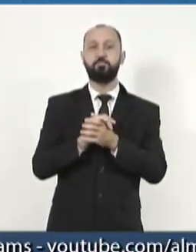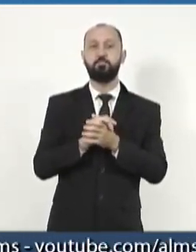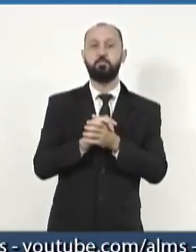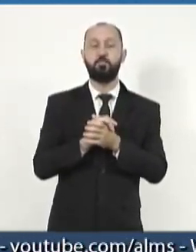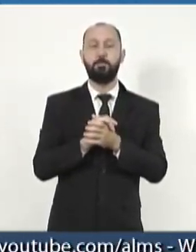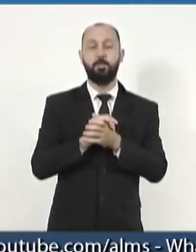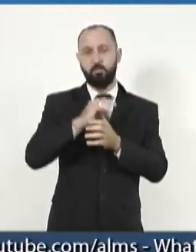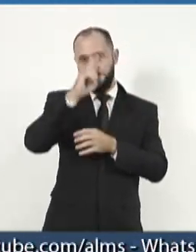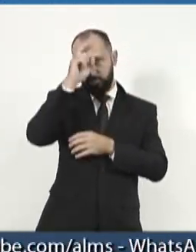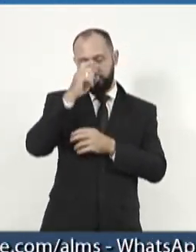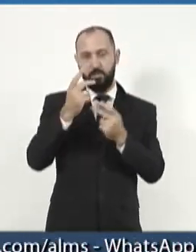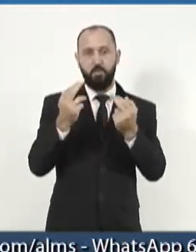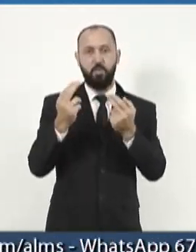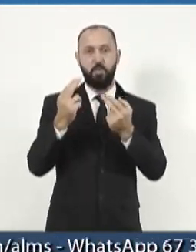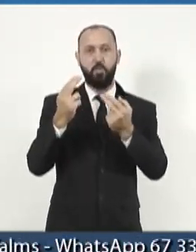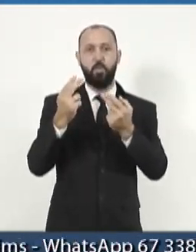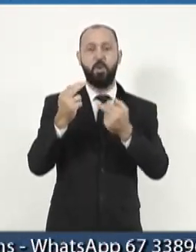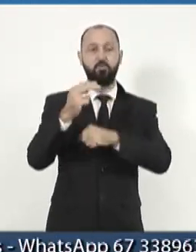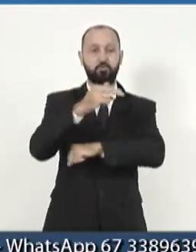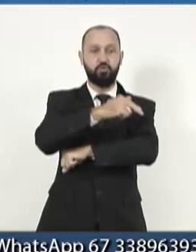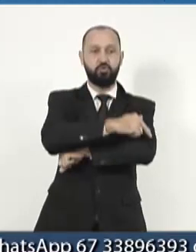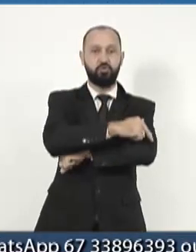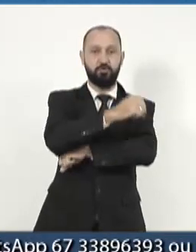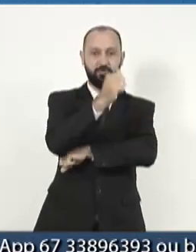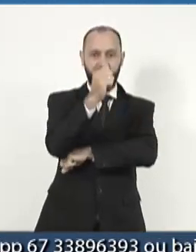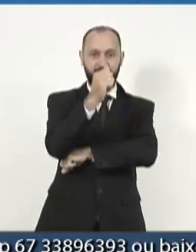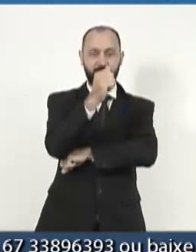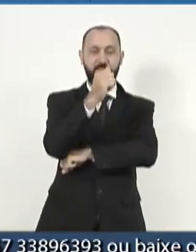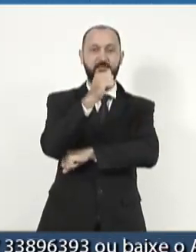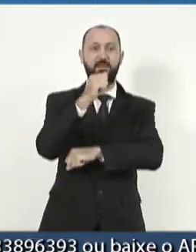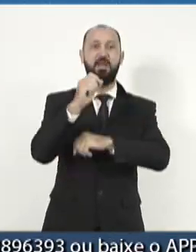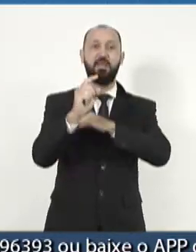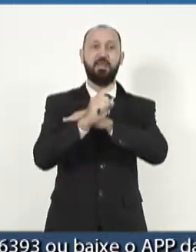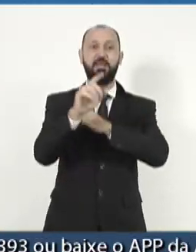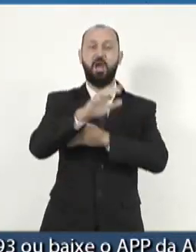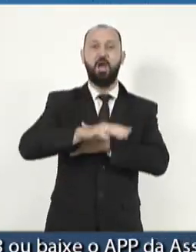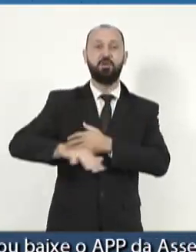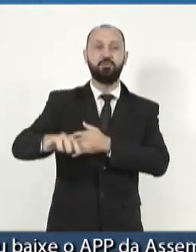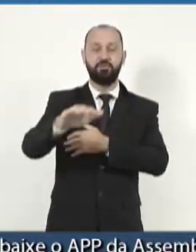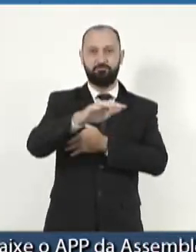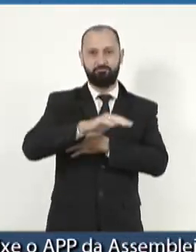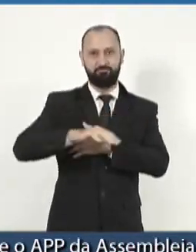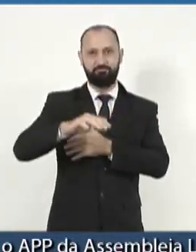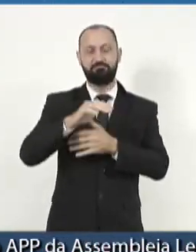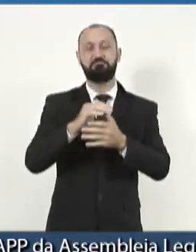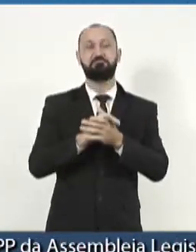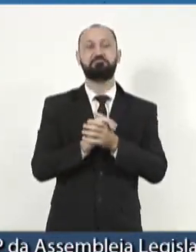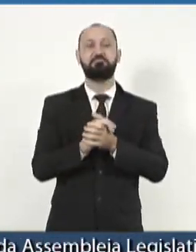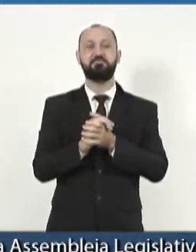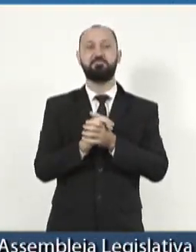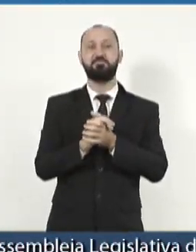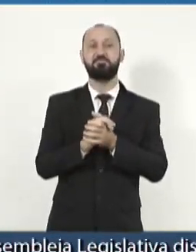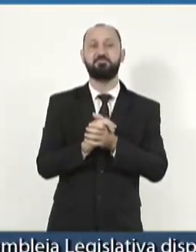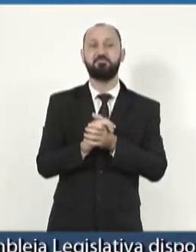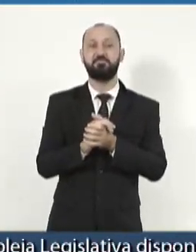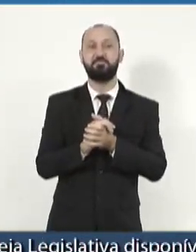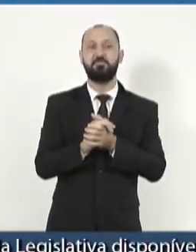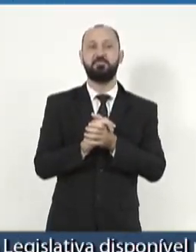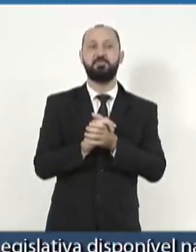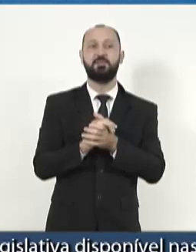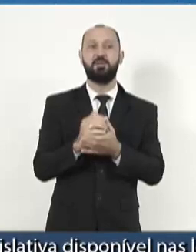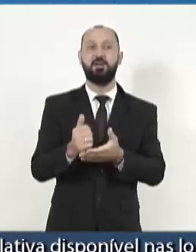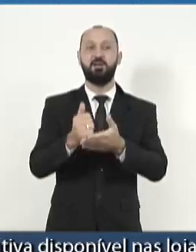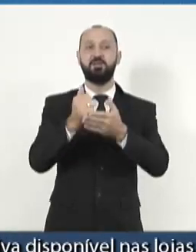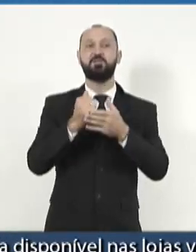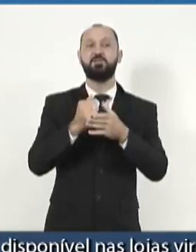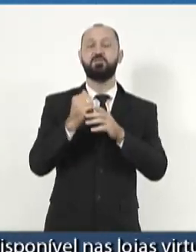governo reconheceu a importância que teve o plano de servidores para o conjunto